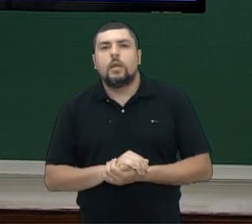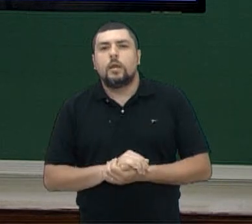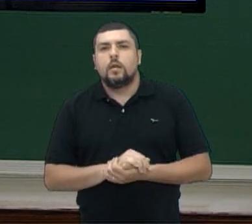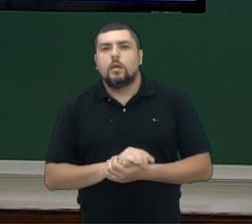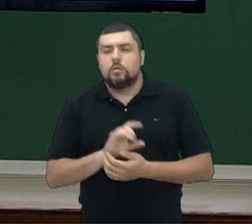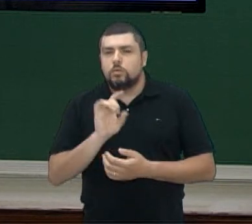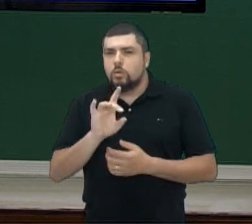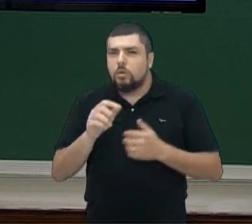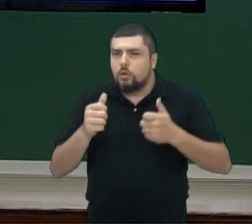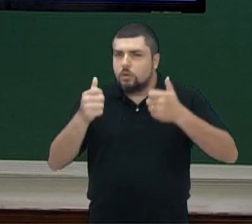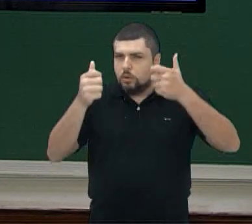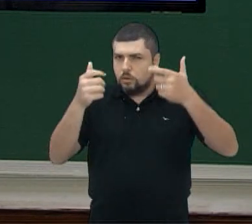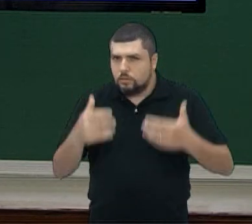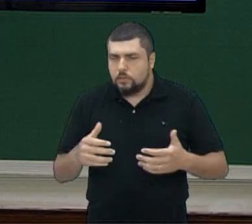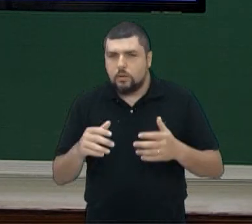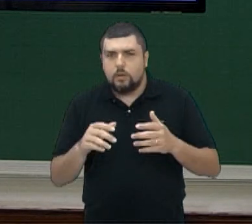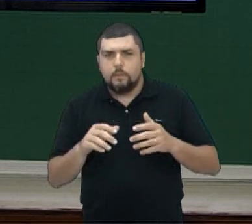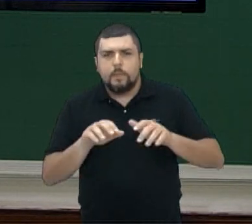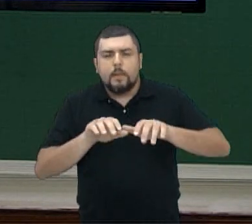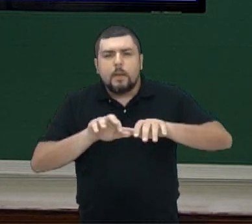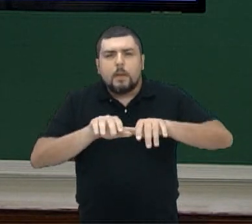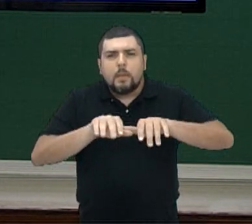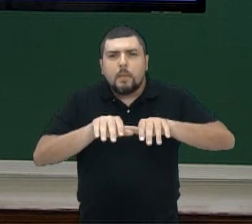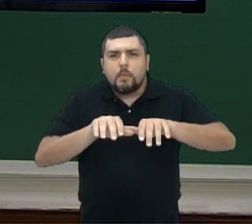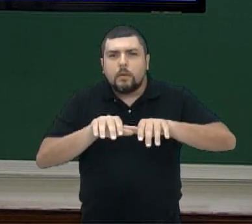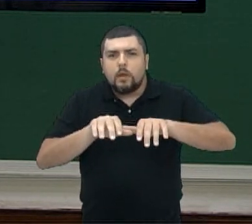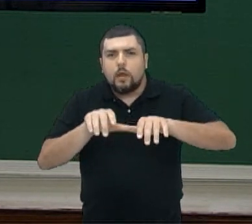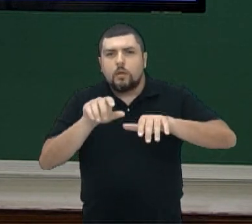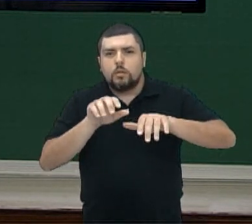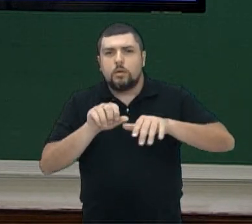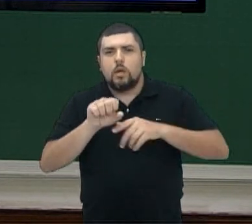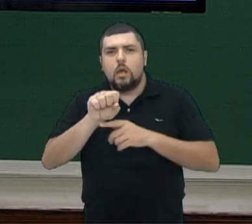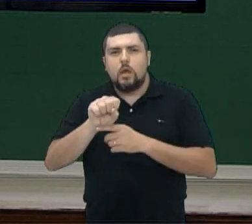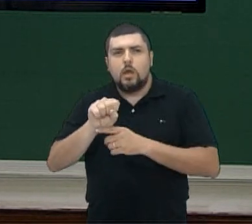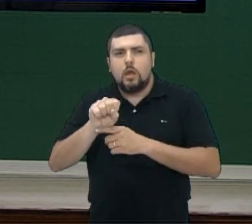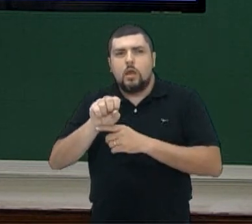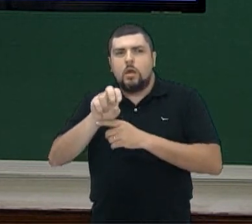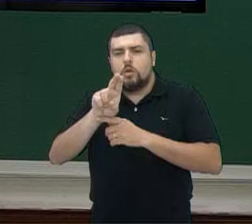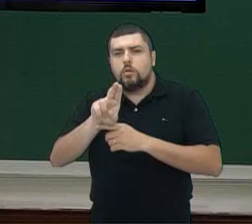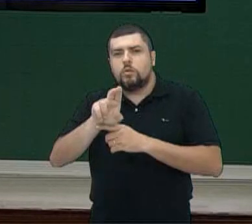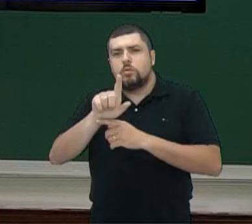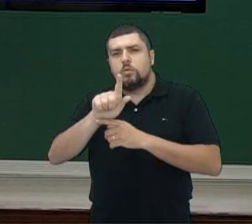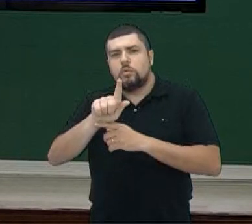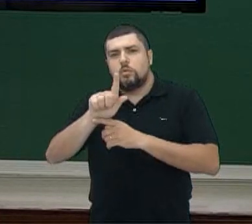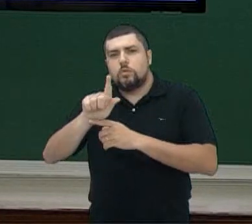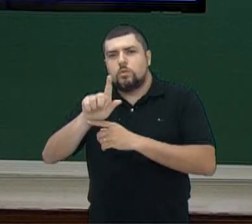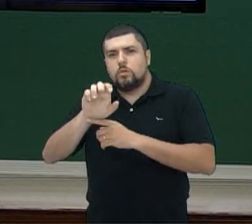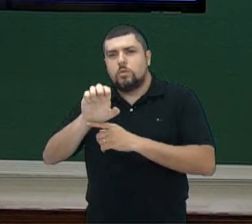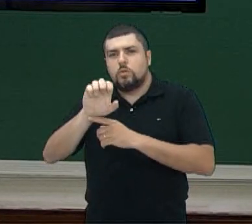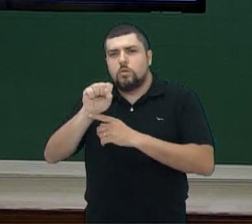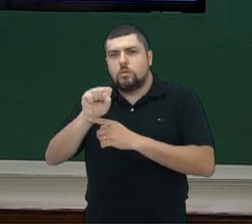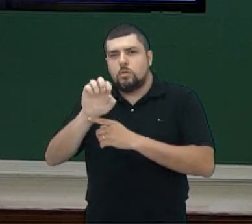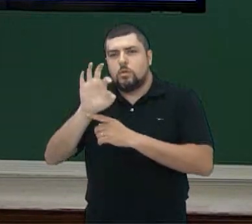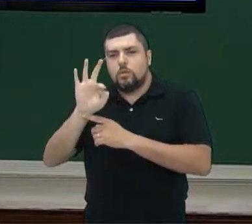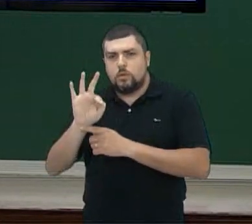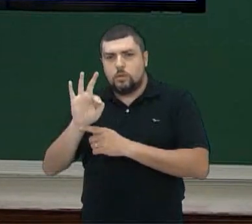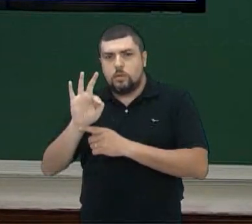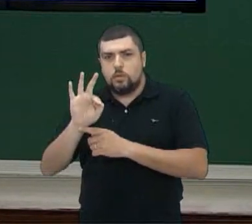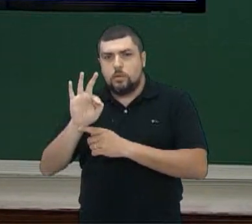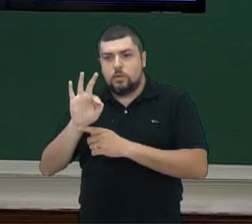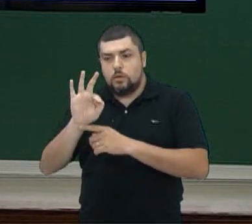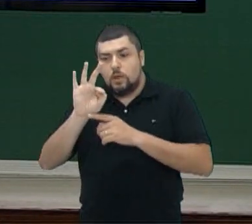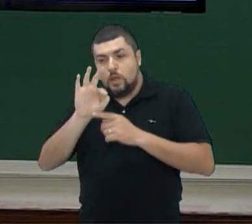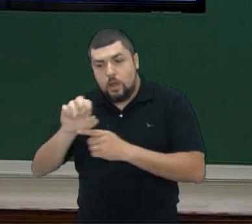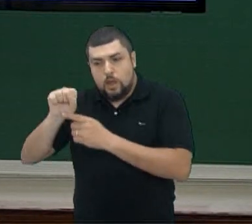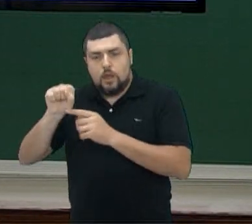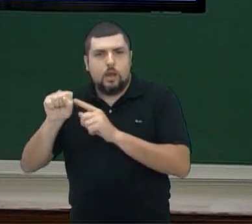na hora da digitação, tá, pessoal? Ignorem essa letra S que está aqui, beleza? Como a gente sabe, sempre quando a gente tem